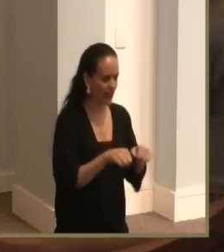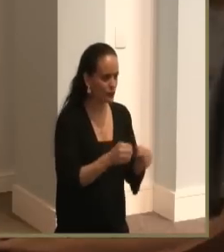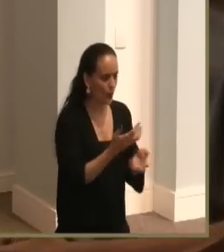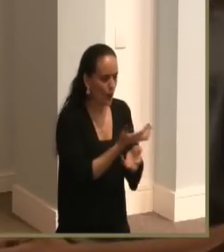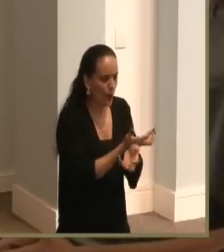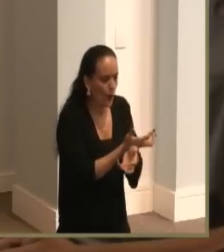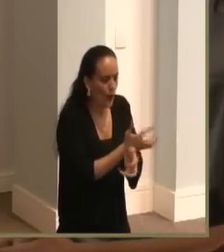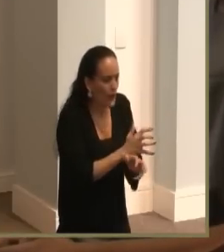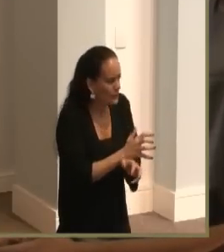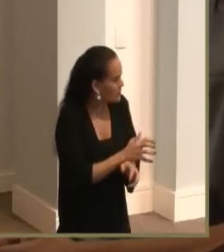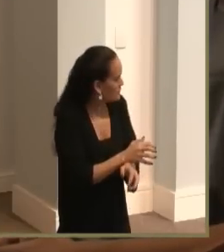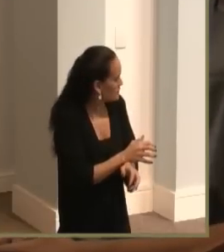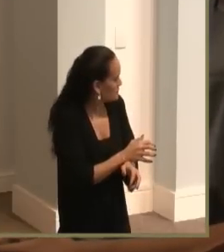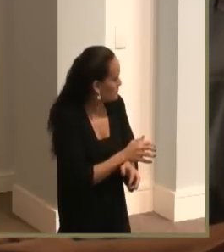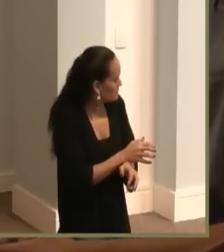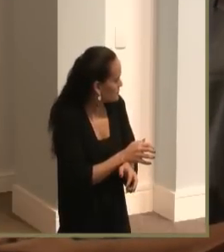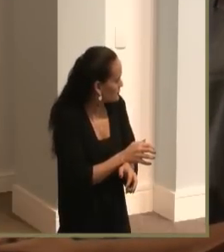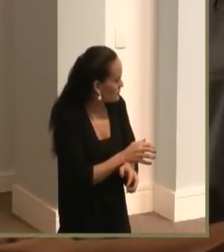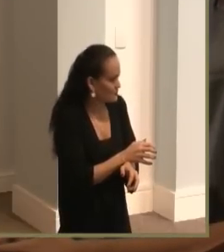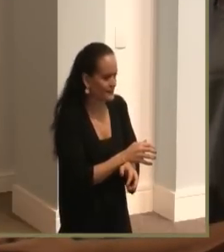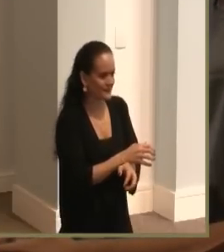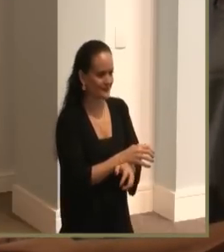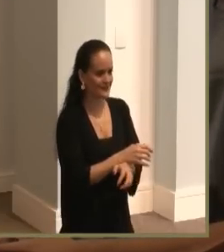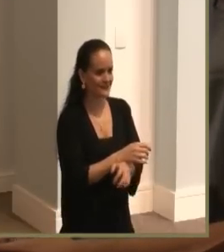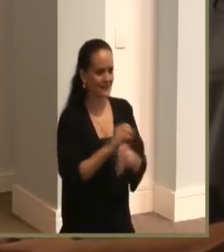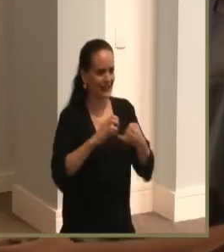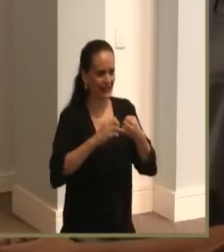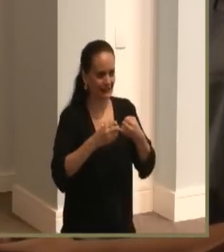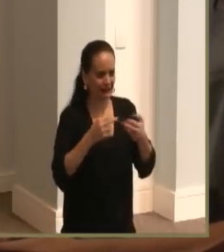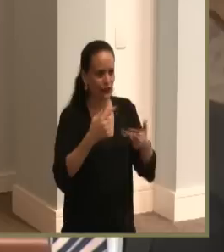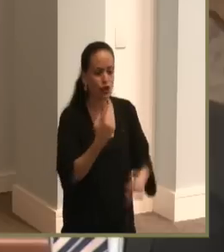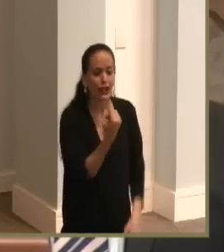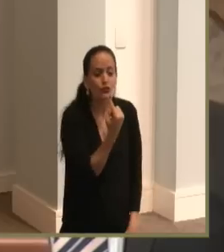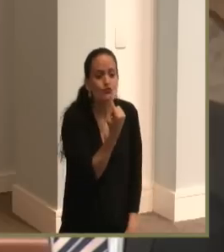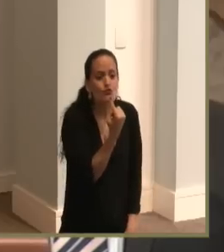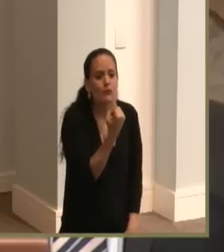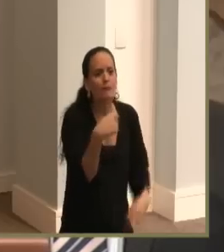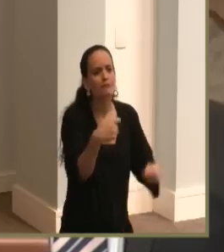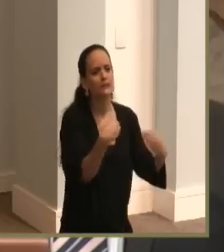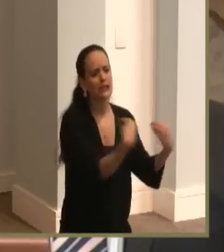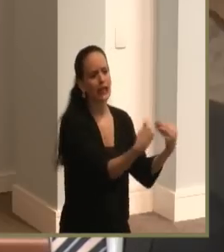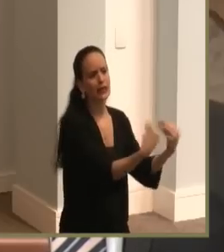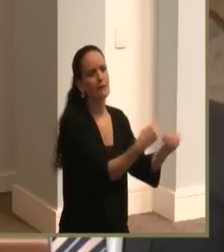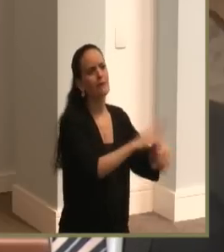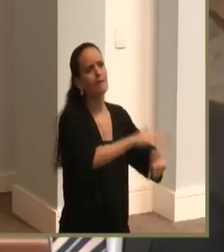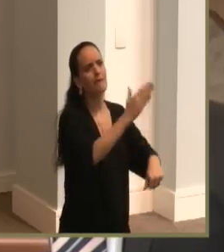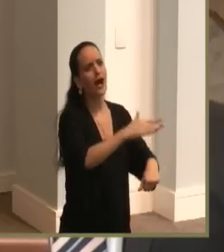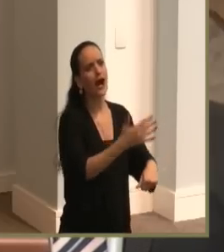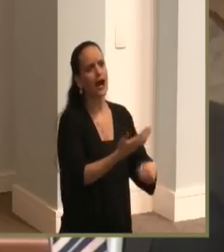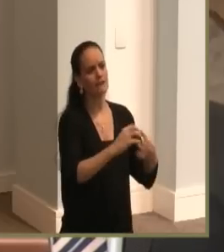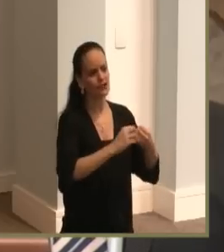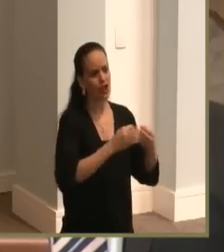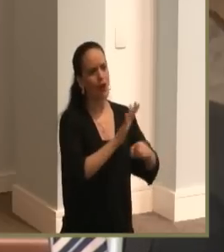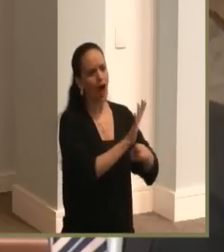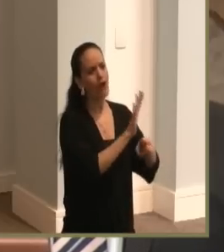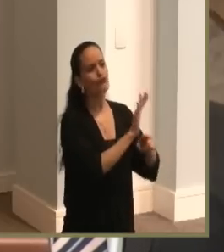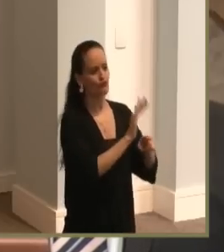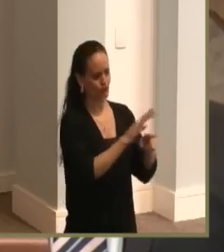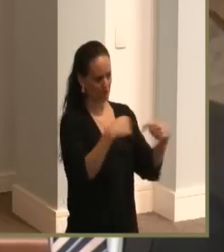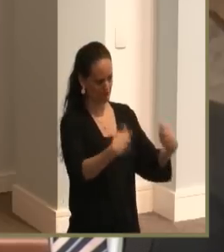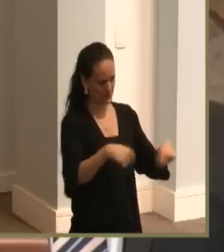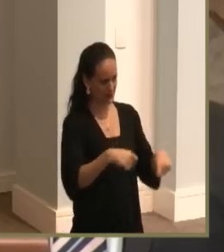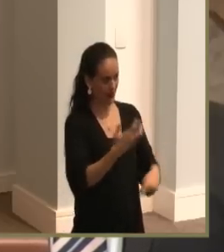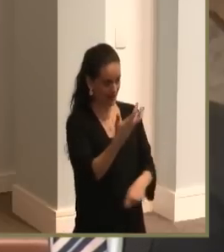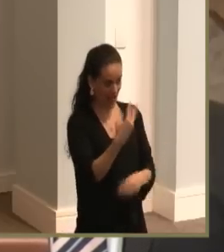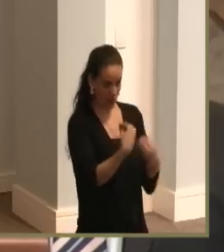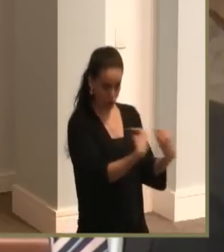básica. Muito obrigado, pode assentar, irmã. Se você deseja colaborar, participar, doar alguma coisa,